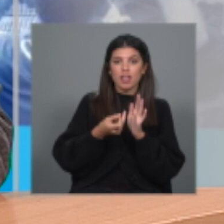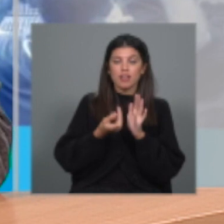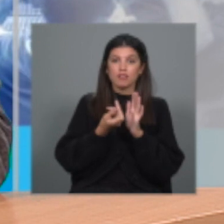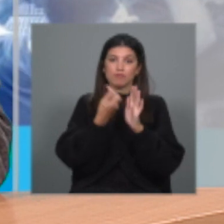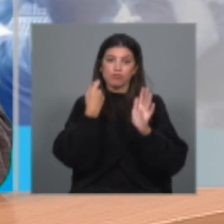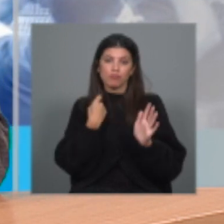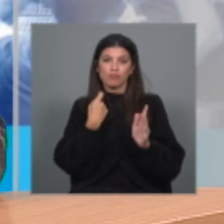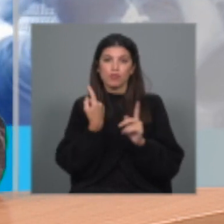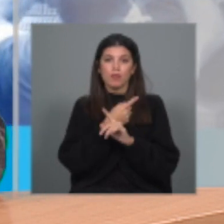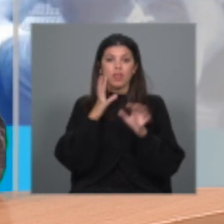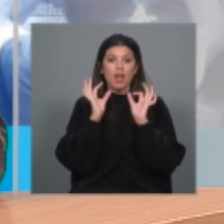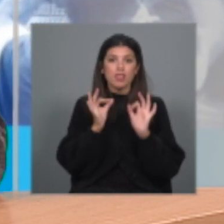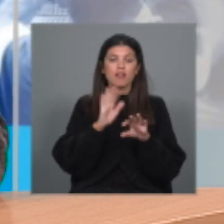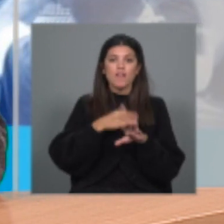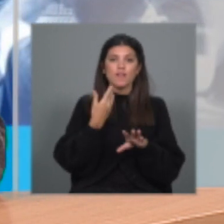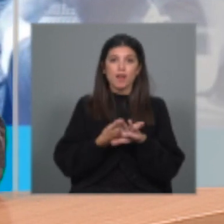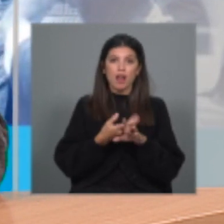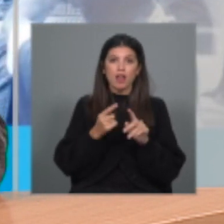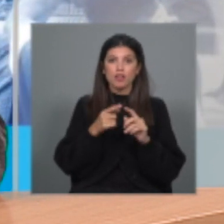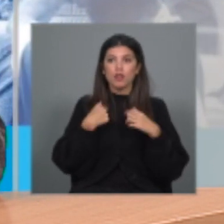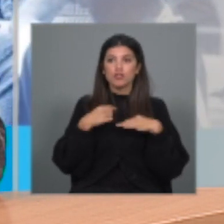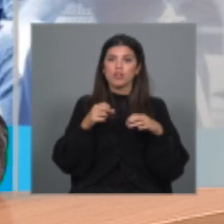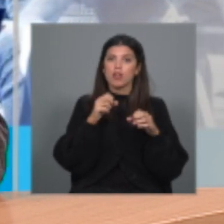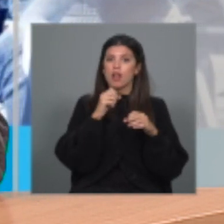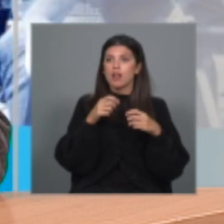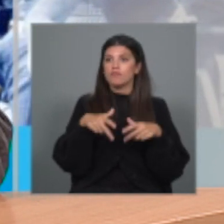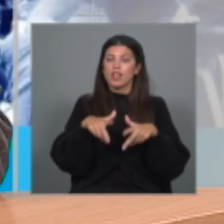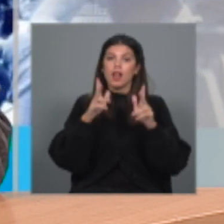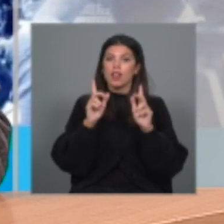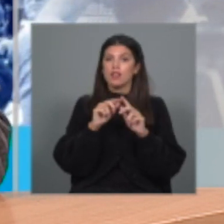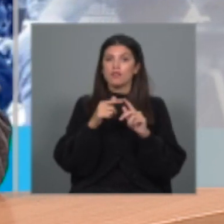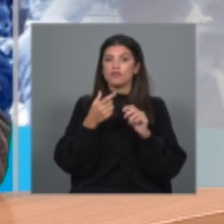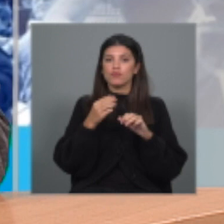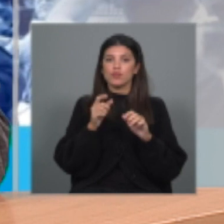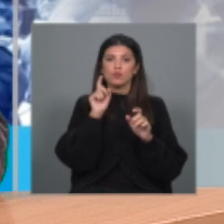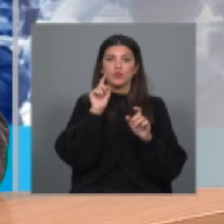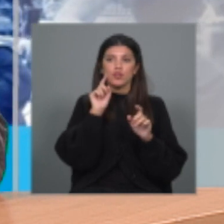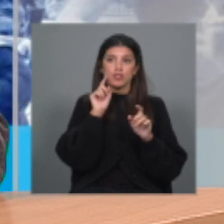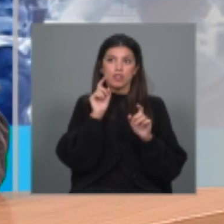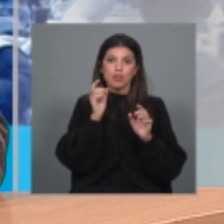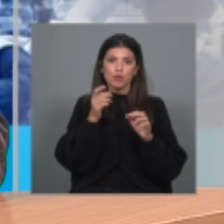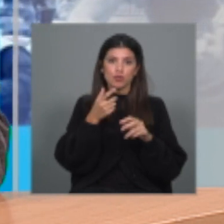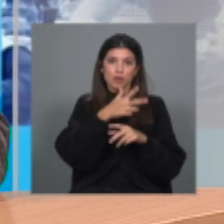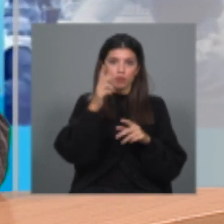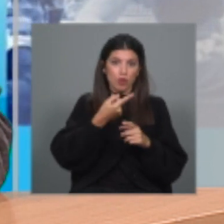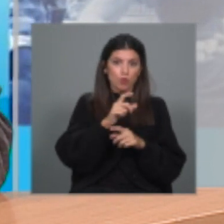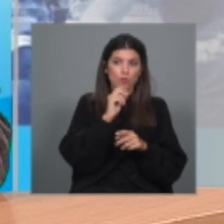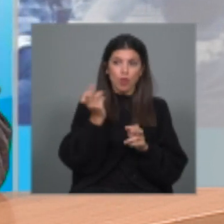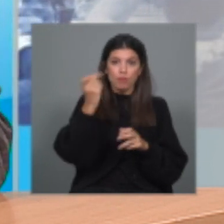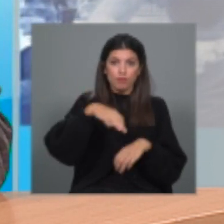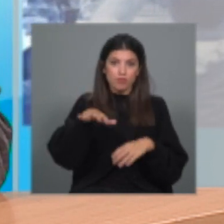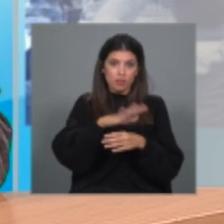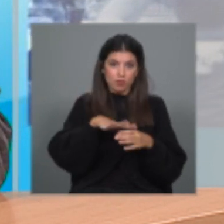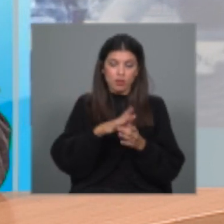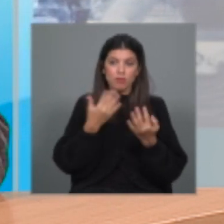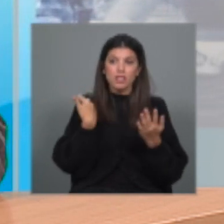ter muita atenção e não estamos livres de que possa surgir algum caso, mas para já as coisas têm corrido